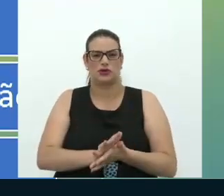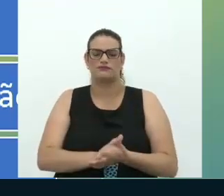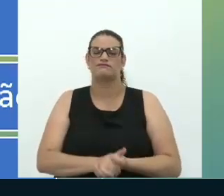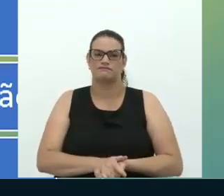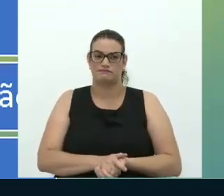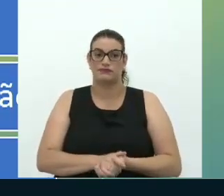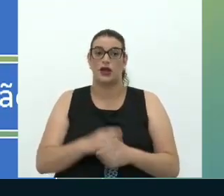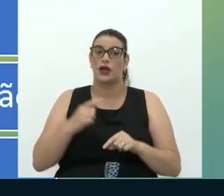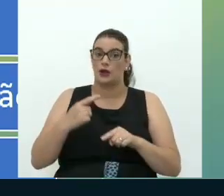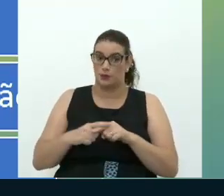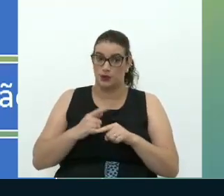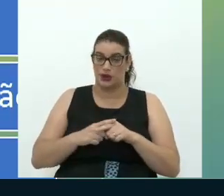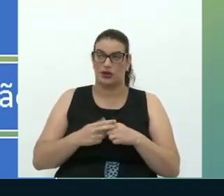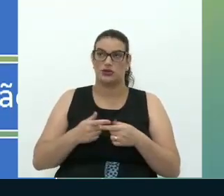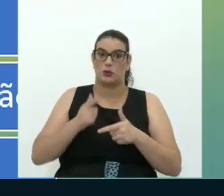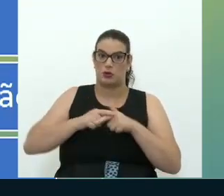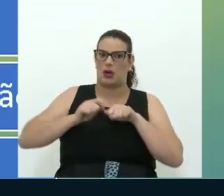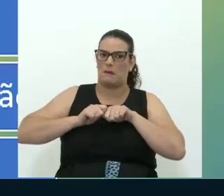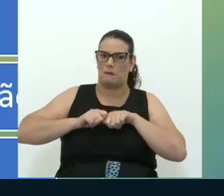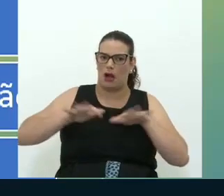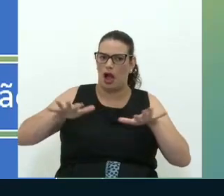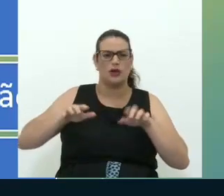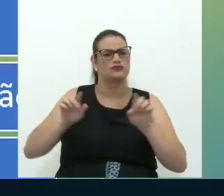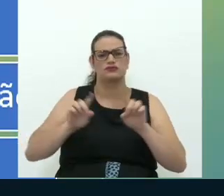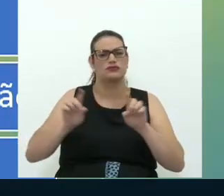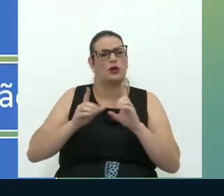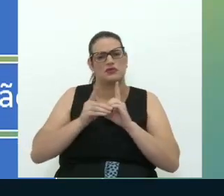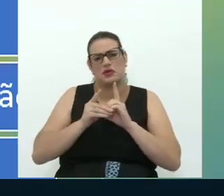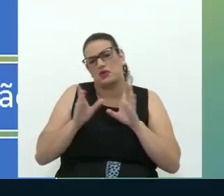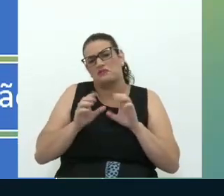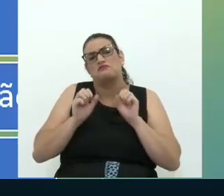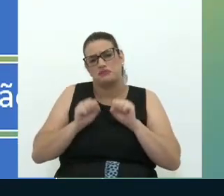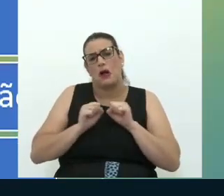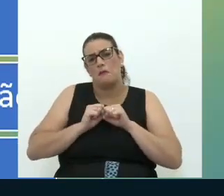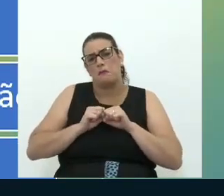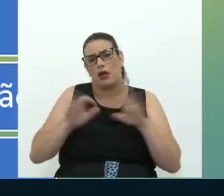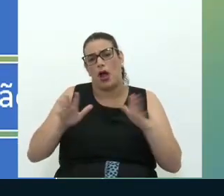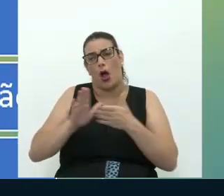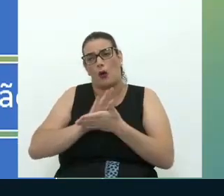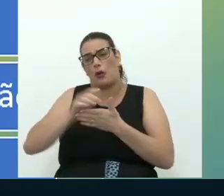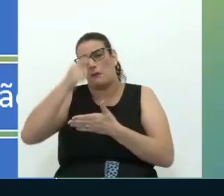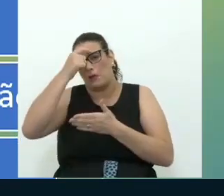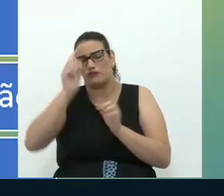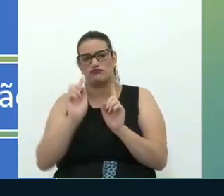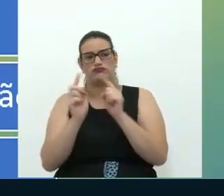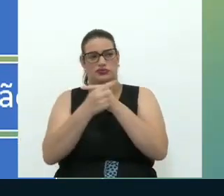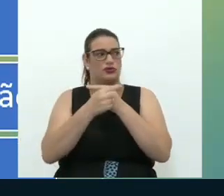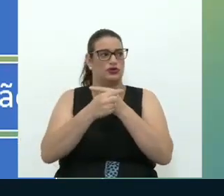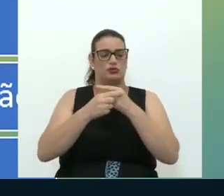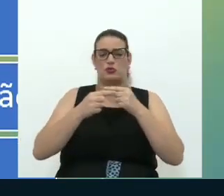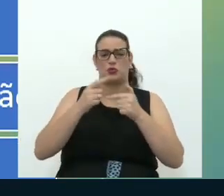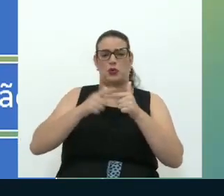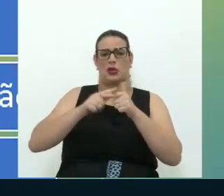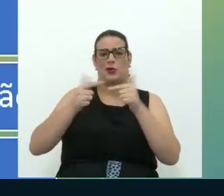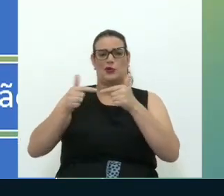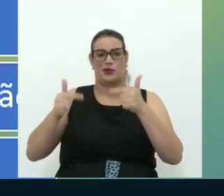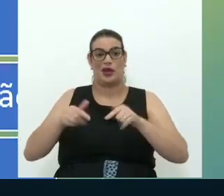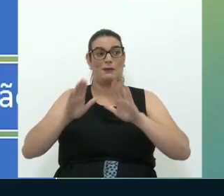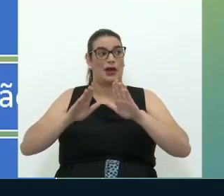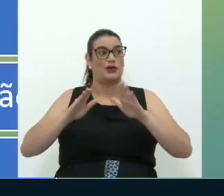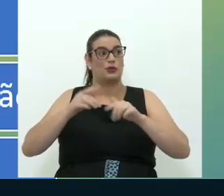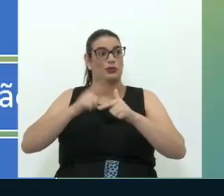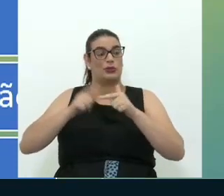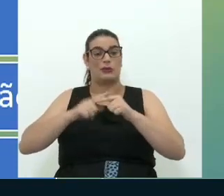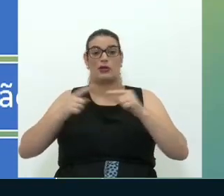polarização em si ela não é o problema a gente tá numa democracia pode haver visões antagônicas sem nenhum problema problema é quando essas visões